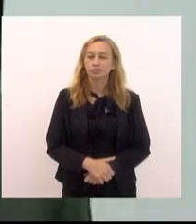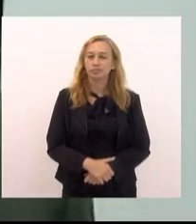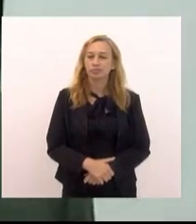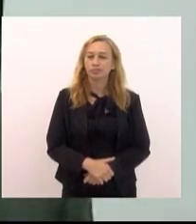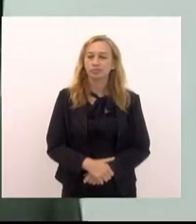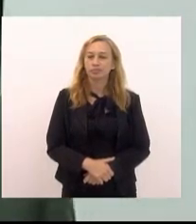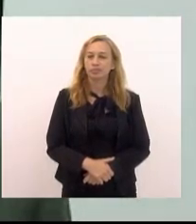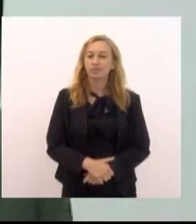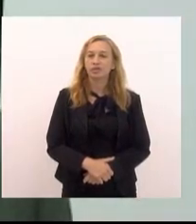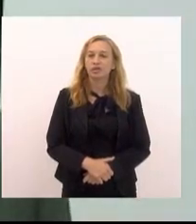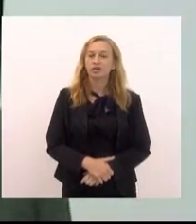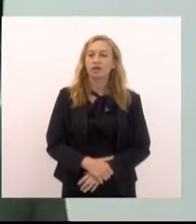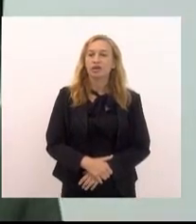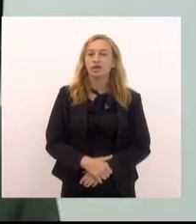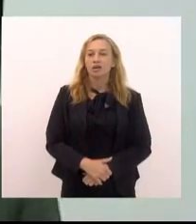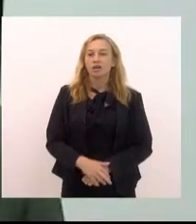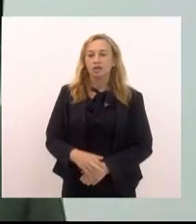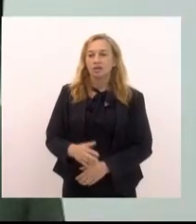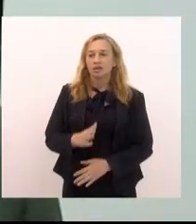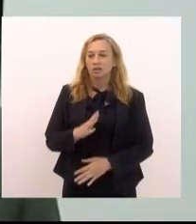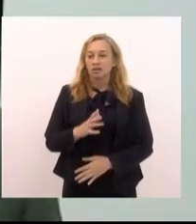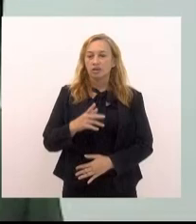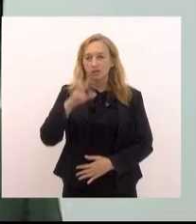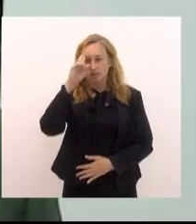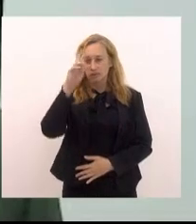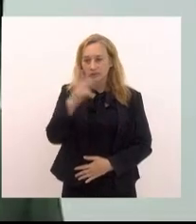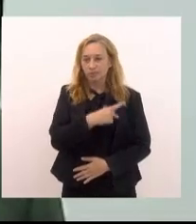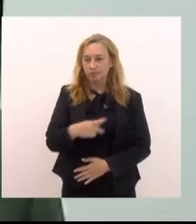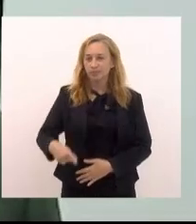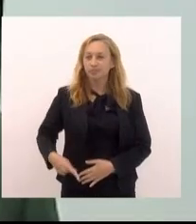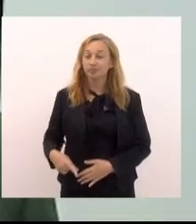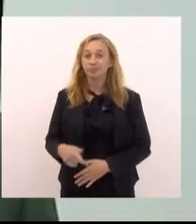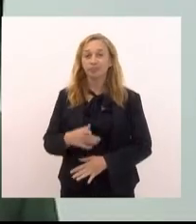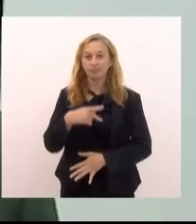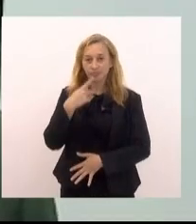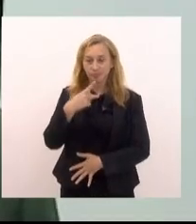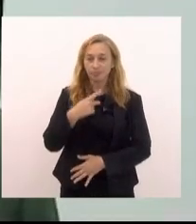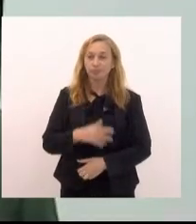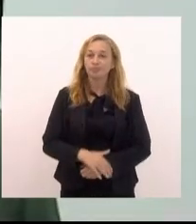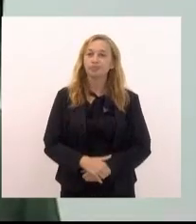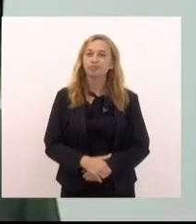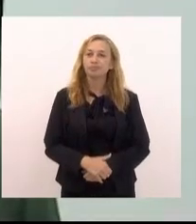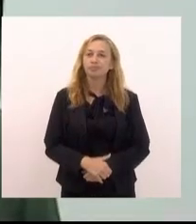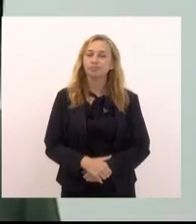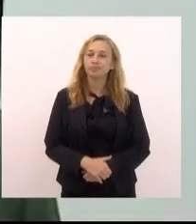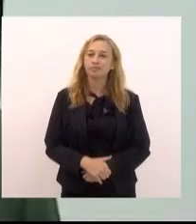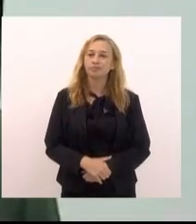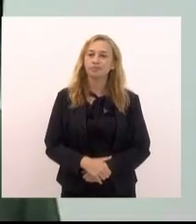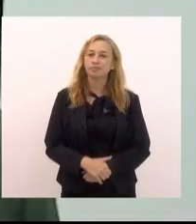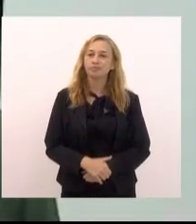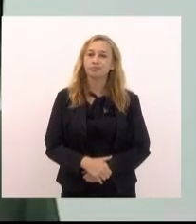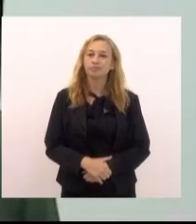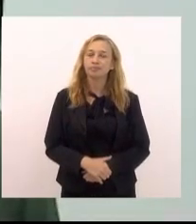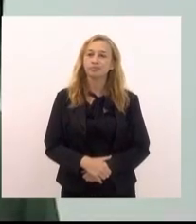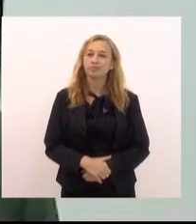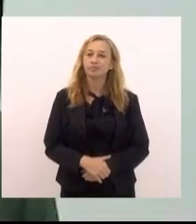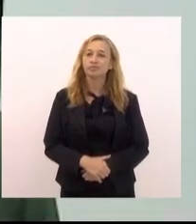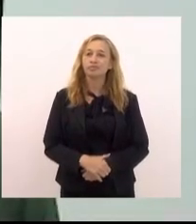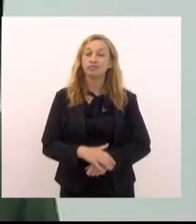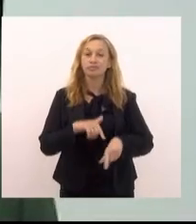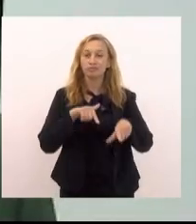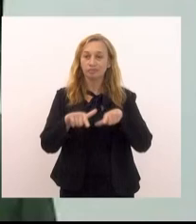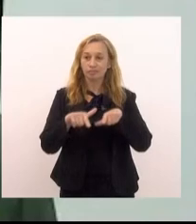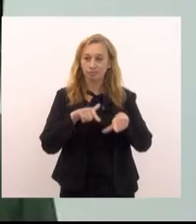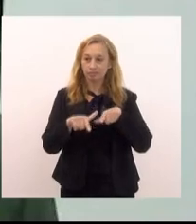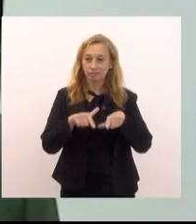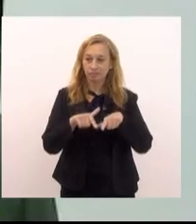Dito isso, senhora presidente, dizer a Vossa Excelência que começaram os trabalhos